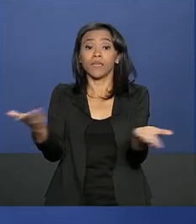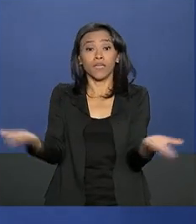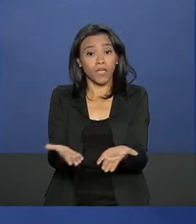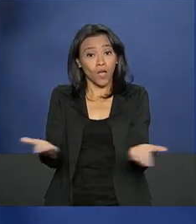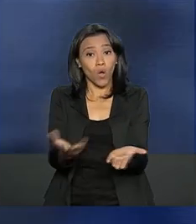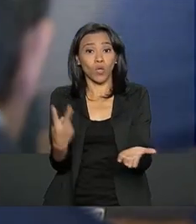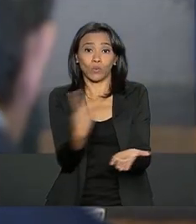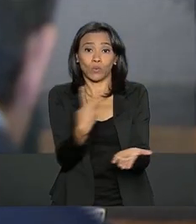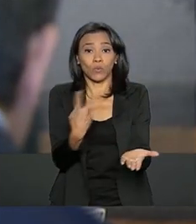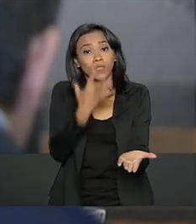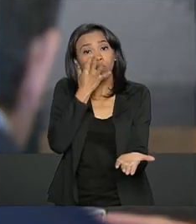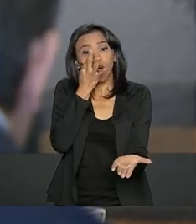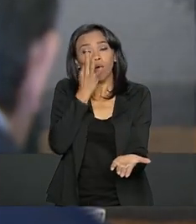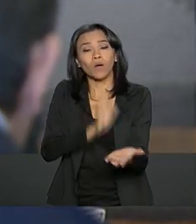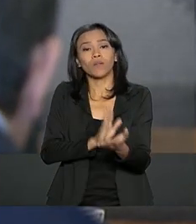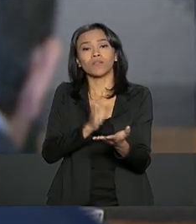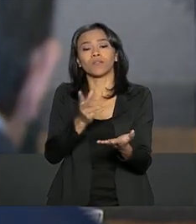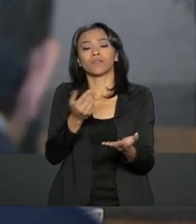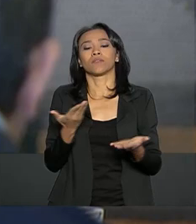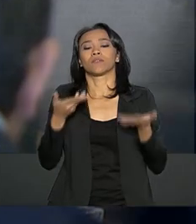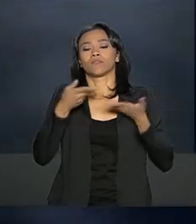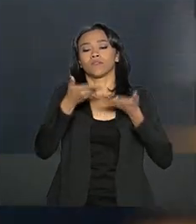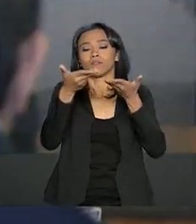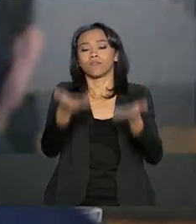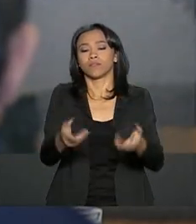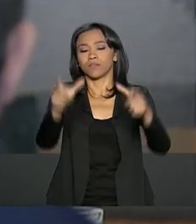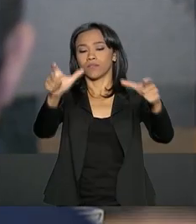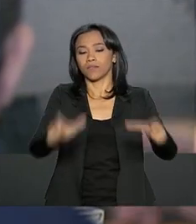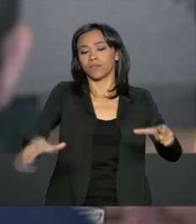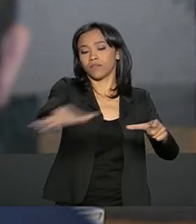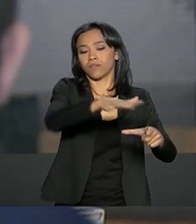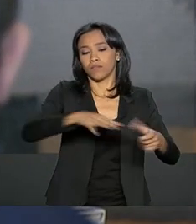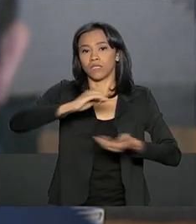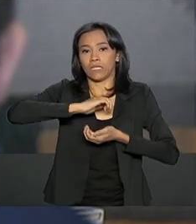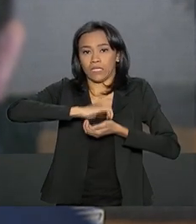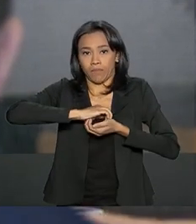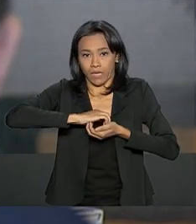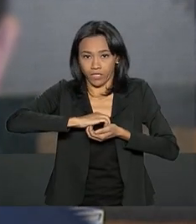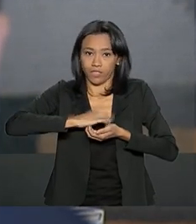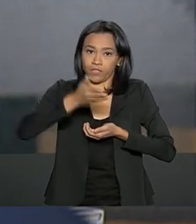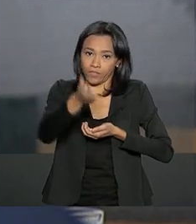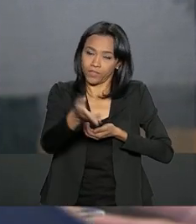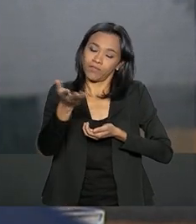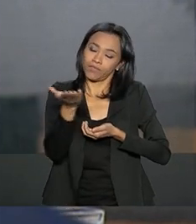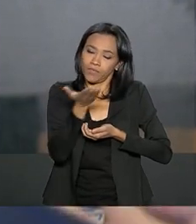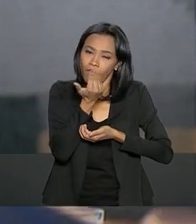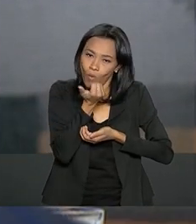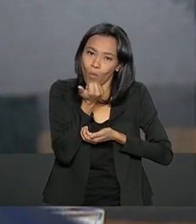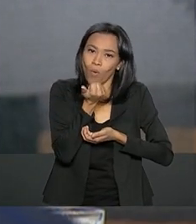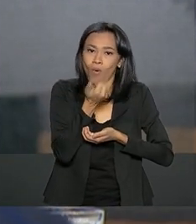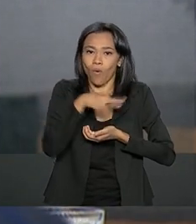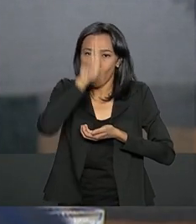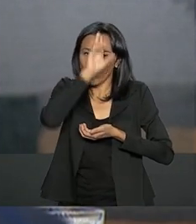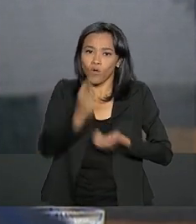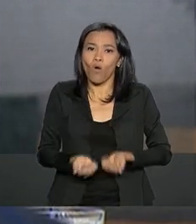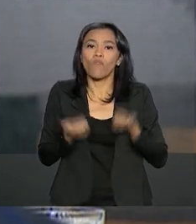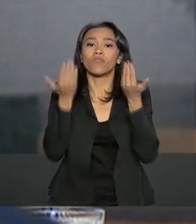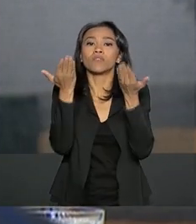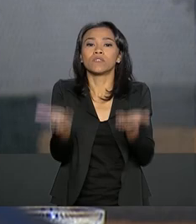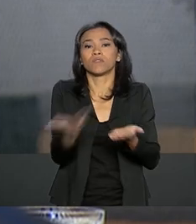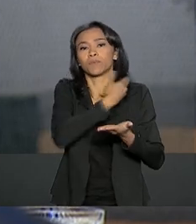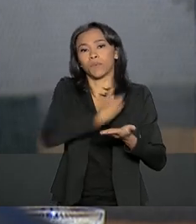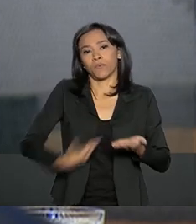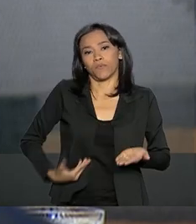no Palácio Itamaraty, na sede do Ministério das Relações Exteriores, para um almoço que será oferecido pelo governo